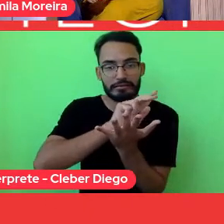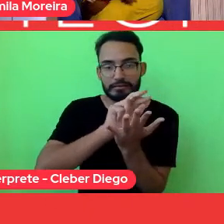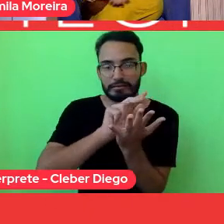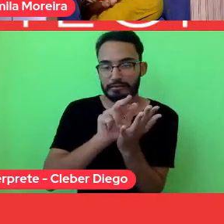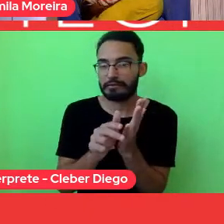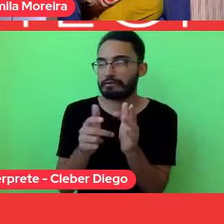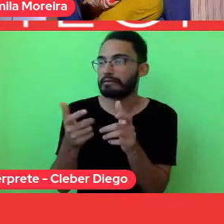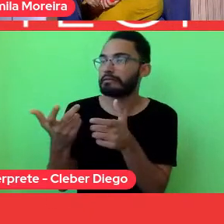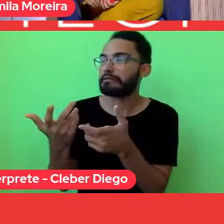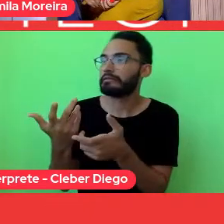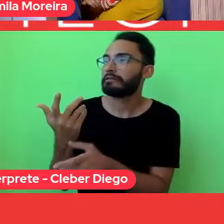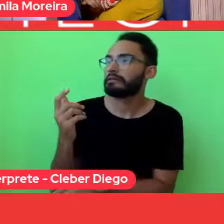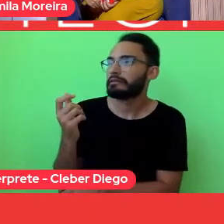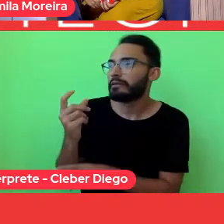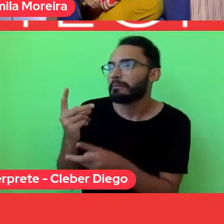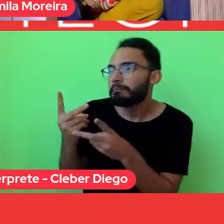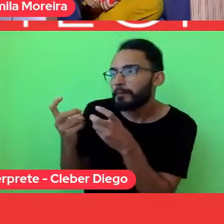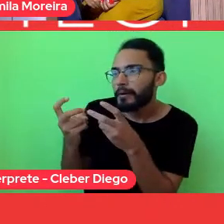enfim,